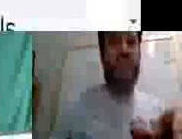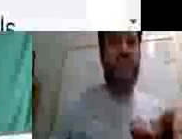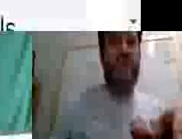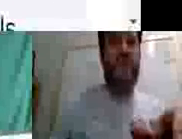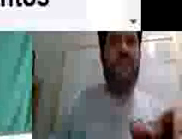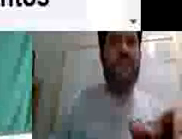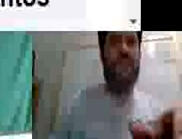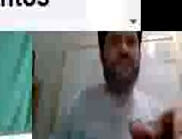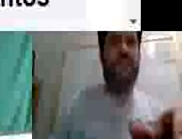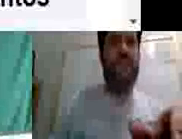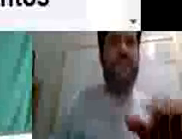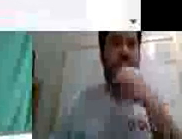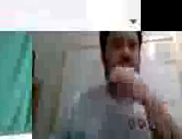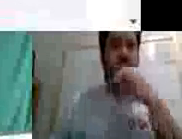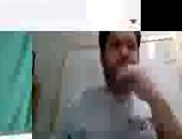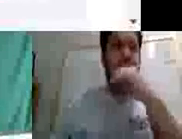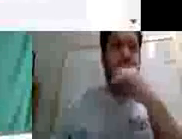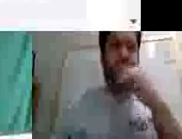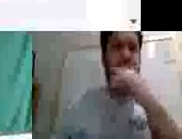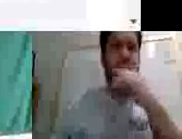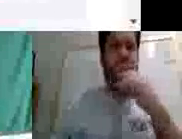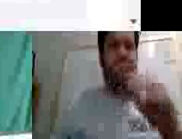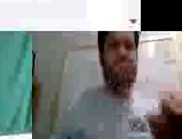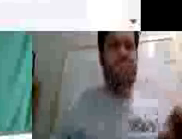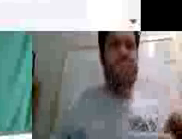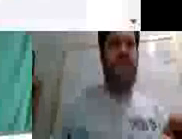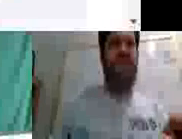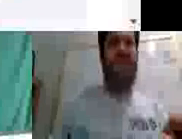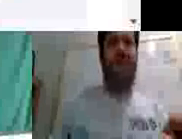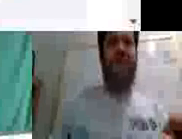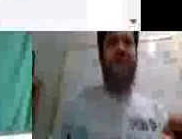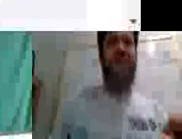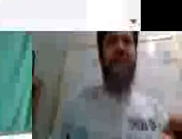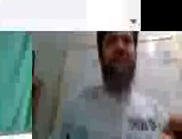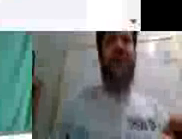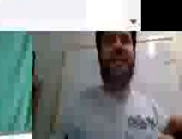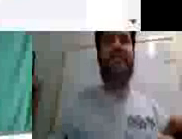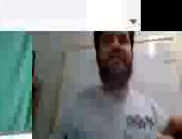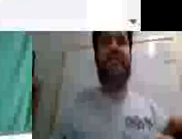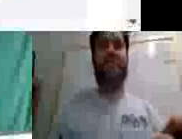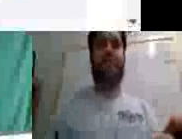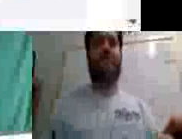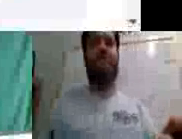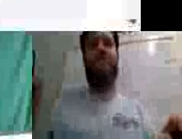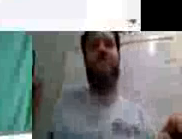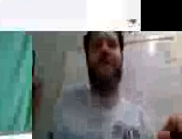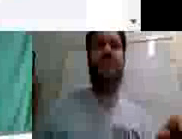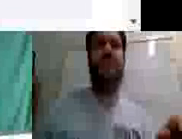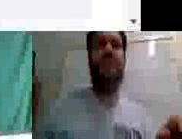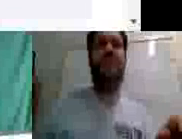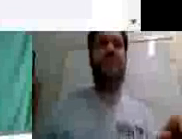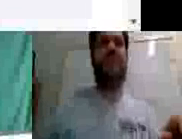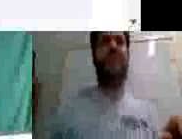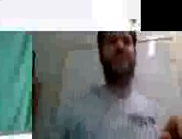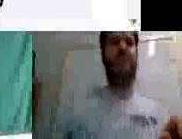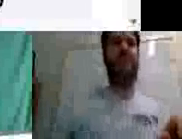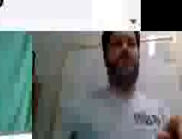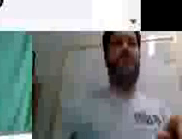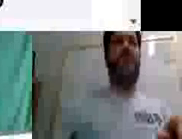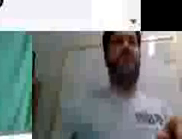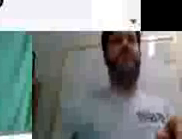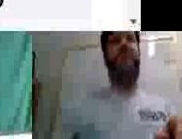está desenvolvendo aqui para dispositivos móveis. Se vocês forem na página principal,